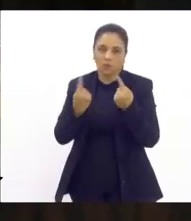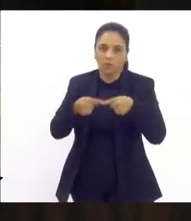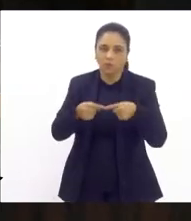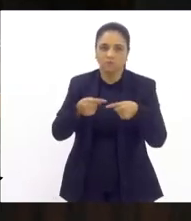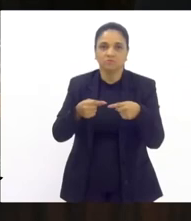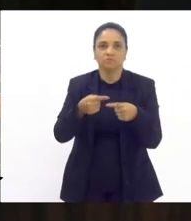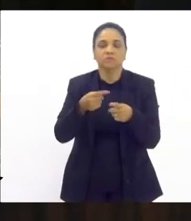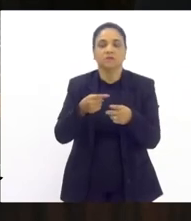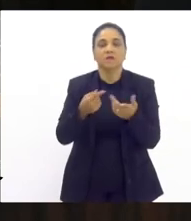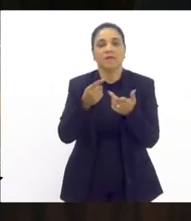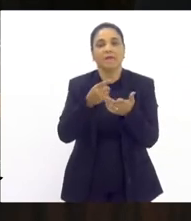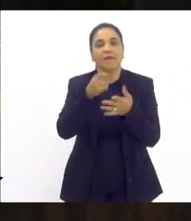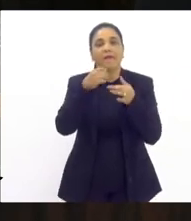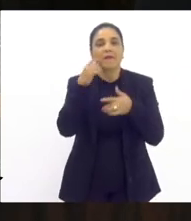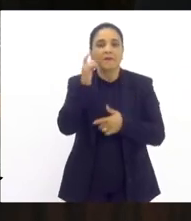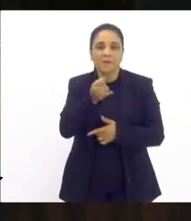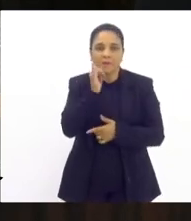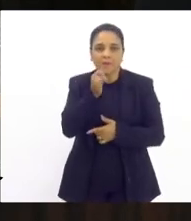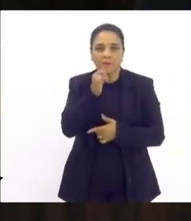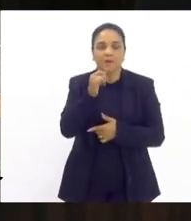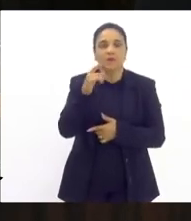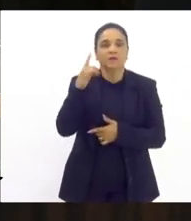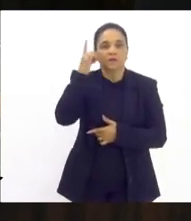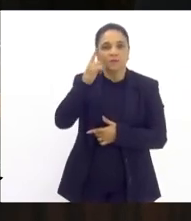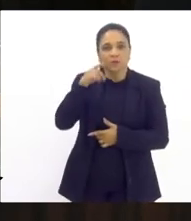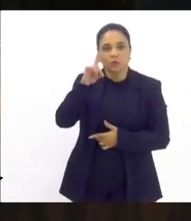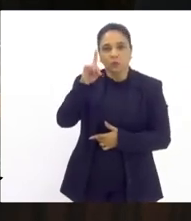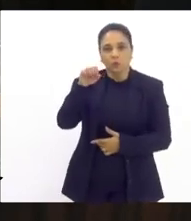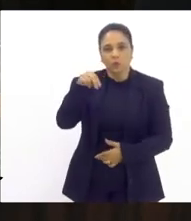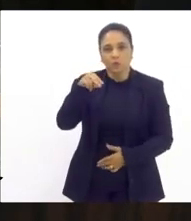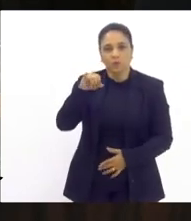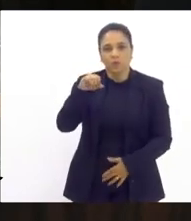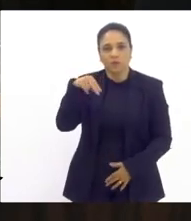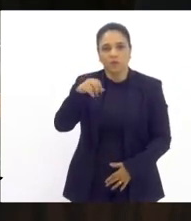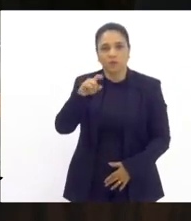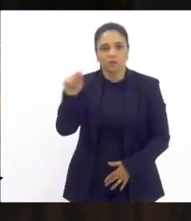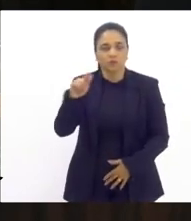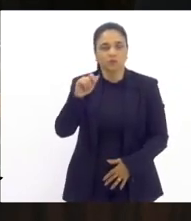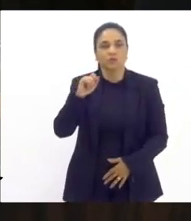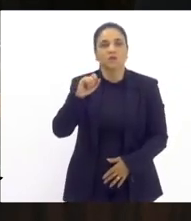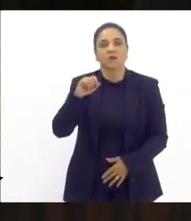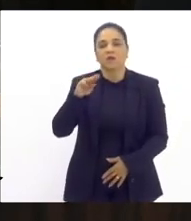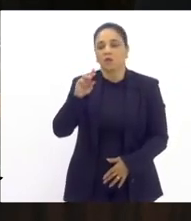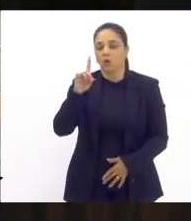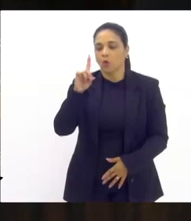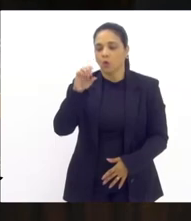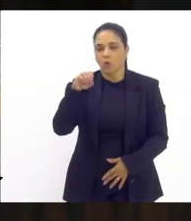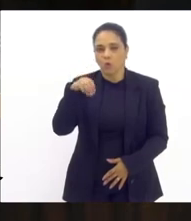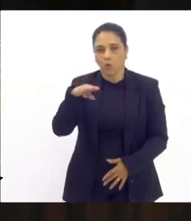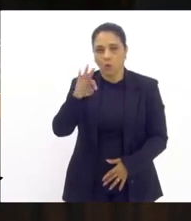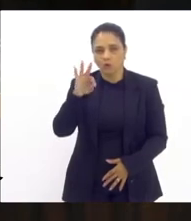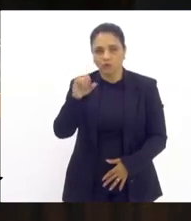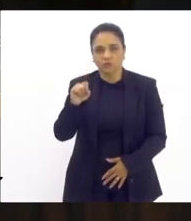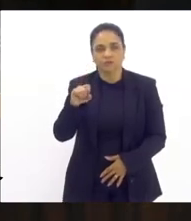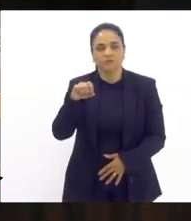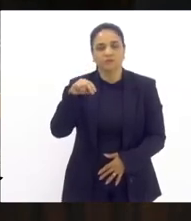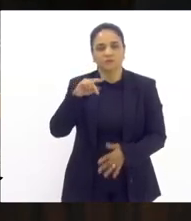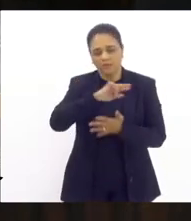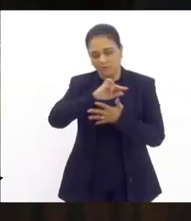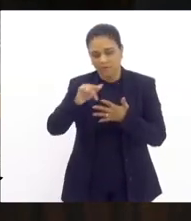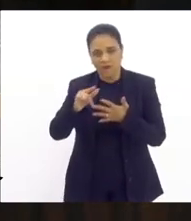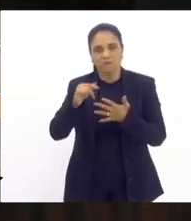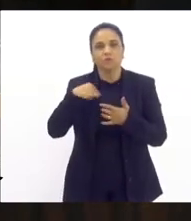relatores deputados domingo brasão ponte Bittencourt André Siciliano Luiz Martins